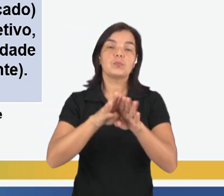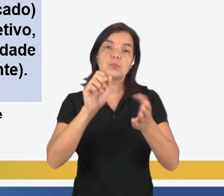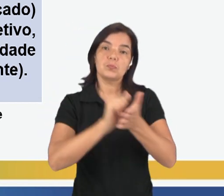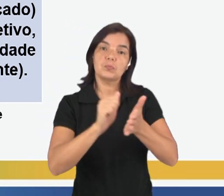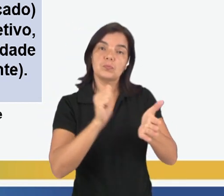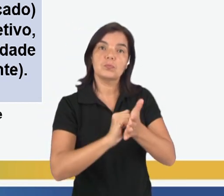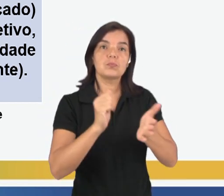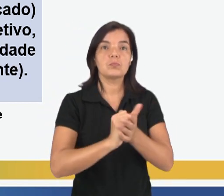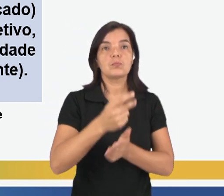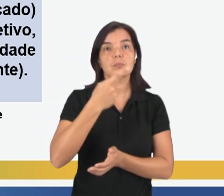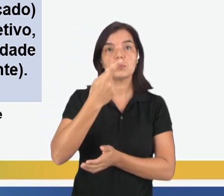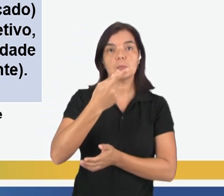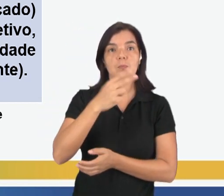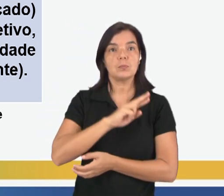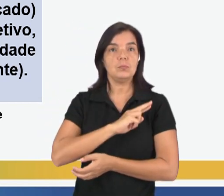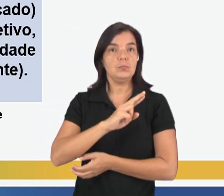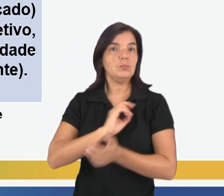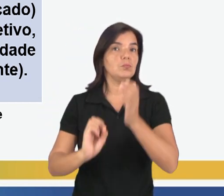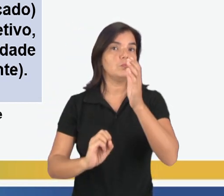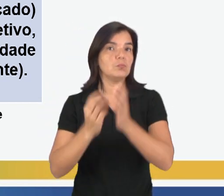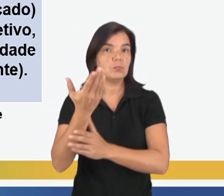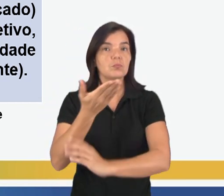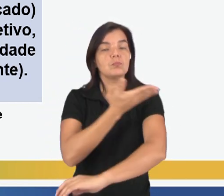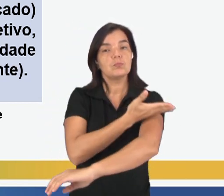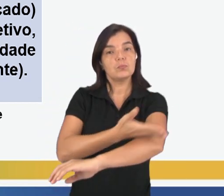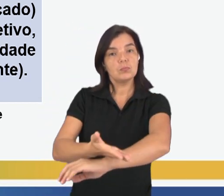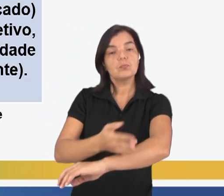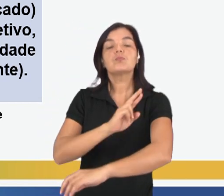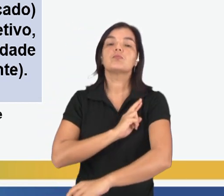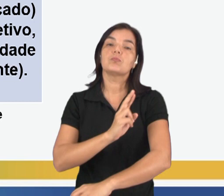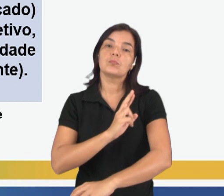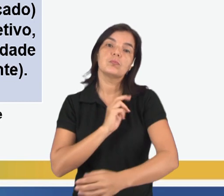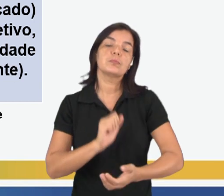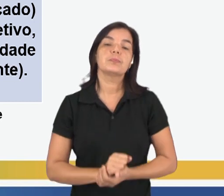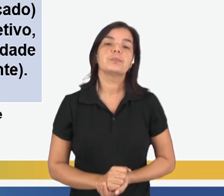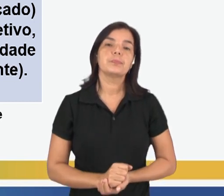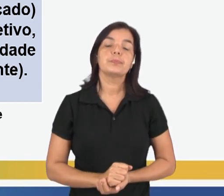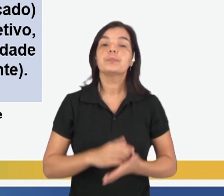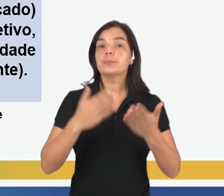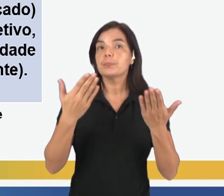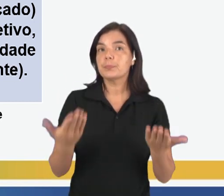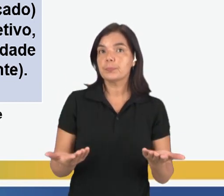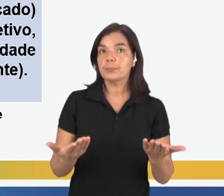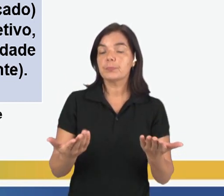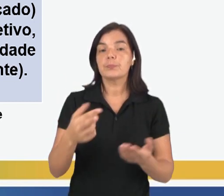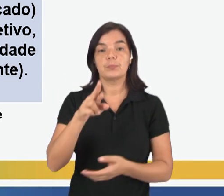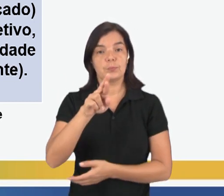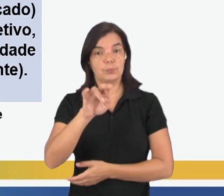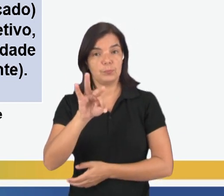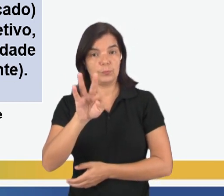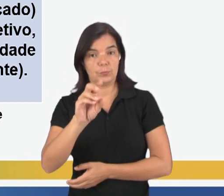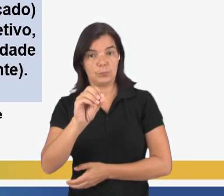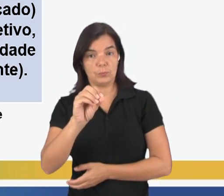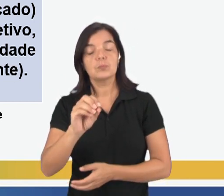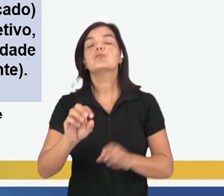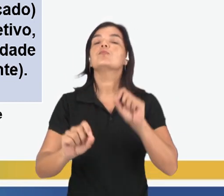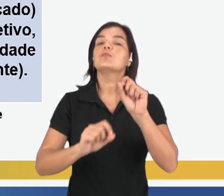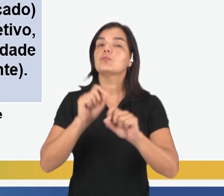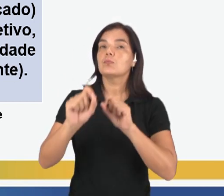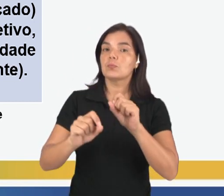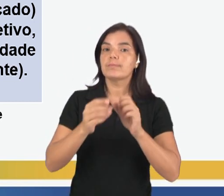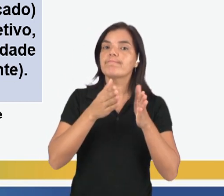escrita referente a uma crença, acontecimento ou tradição religiosa. Já o ritual, ele